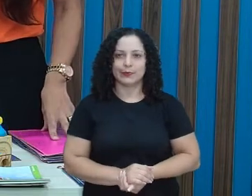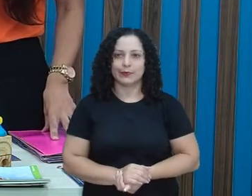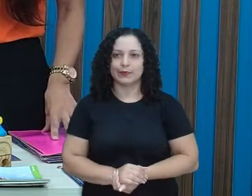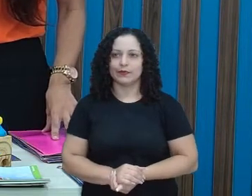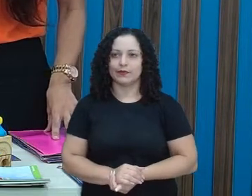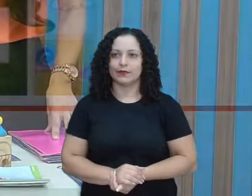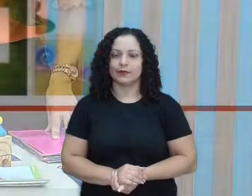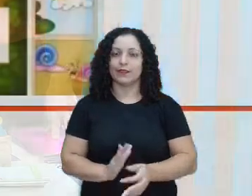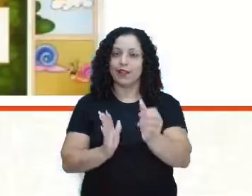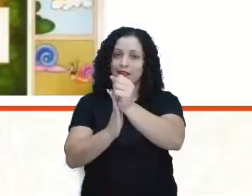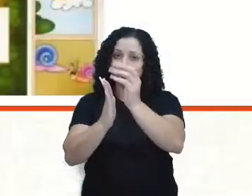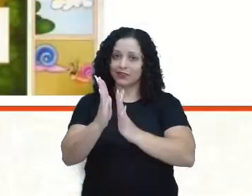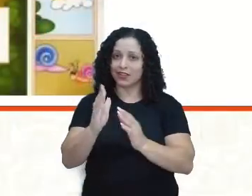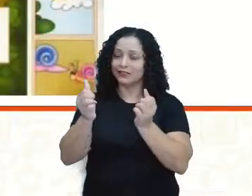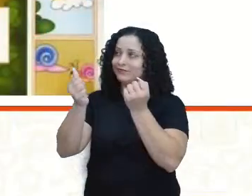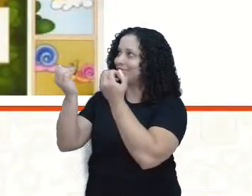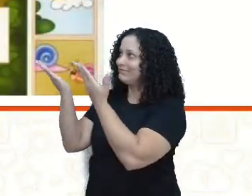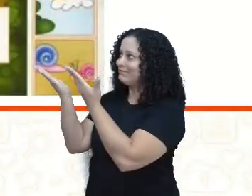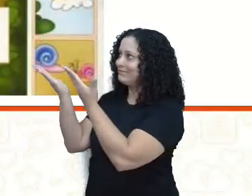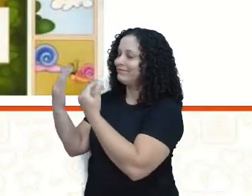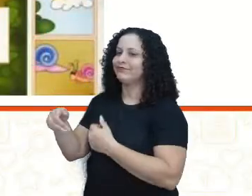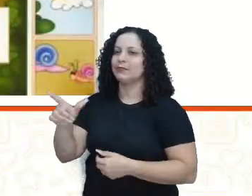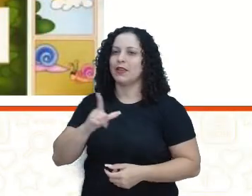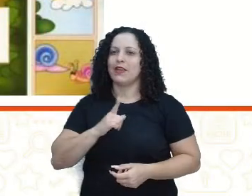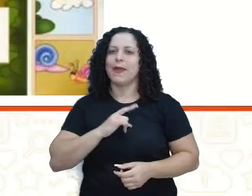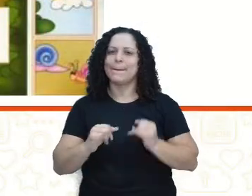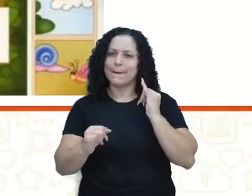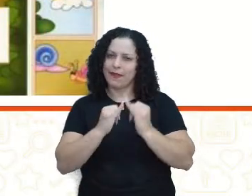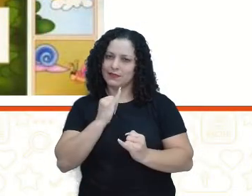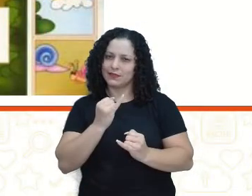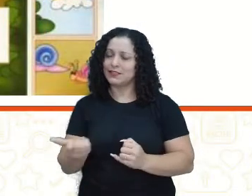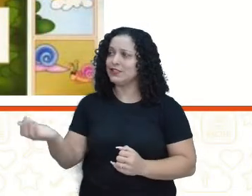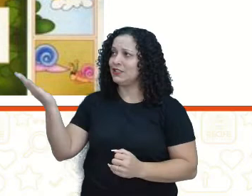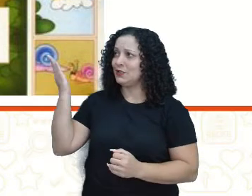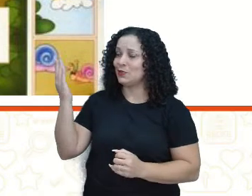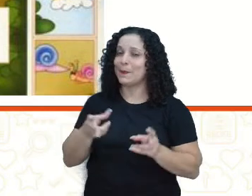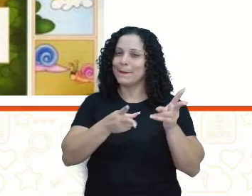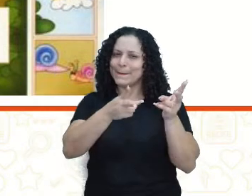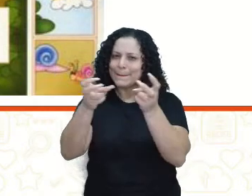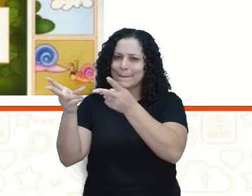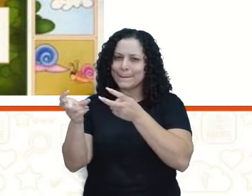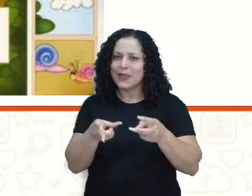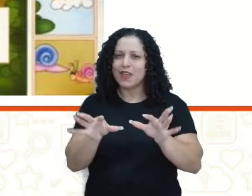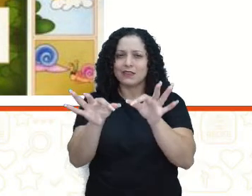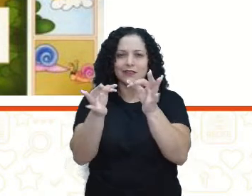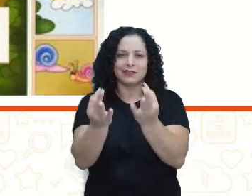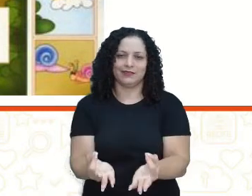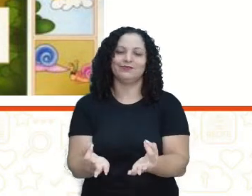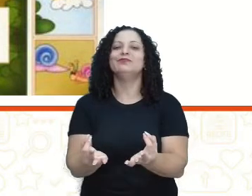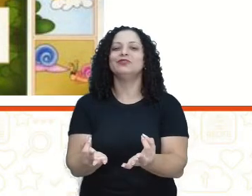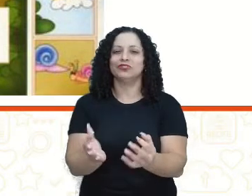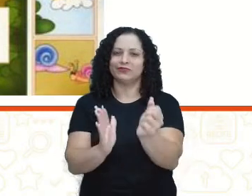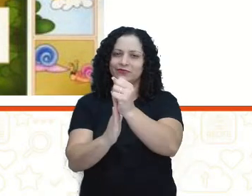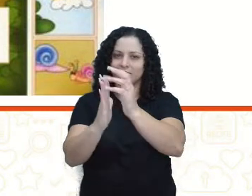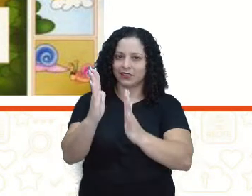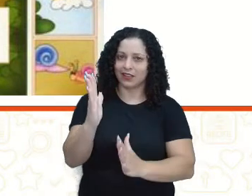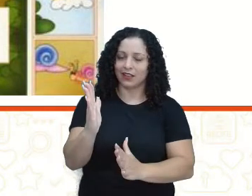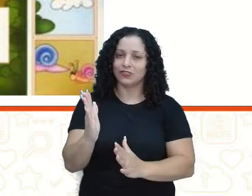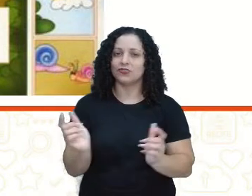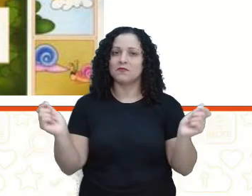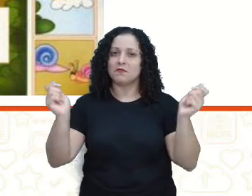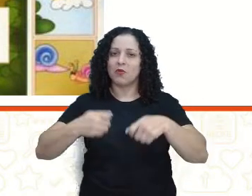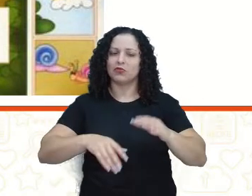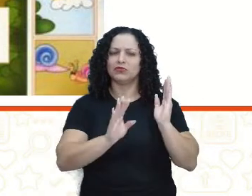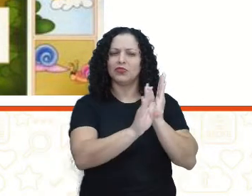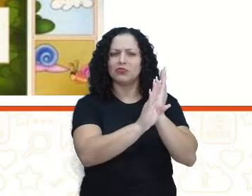Outras atividades, né, com a configuração parecida, percebam que são atividades muito simples, né, que a gente pode